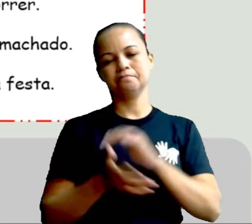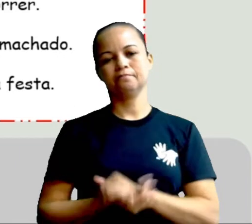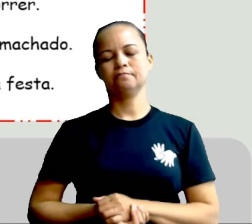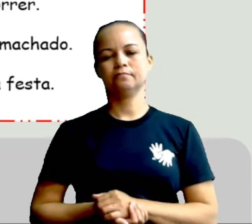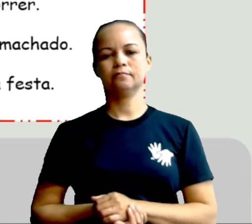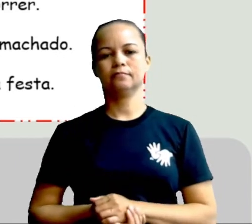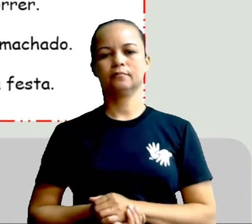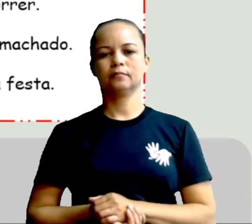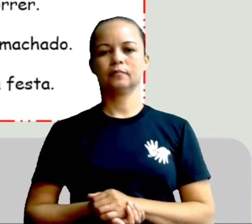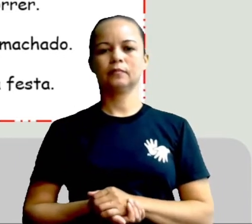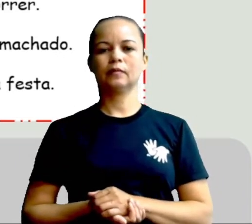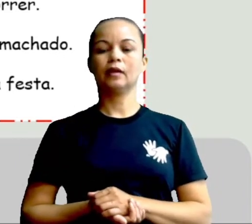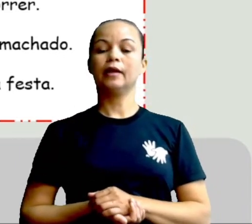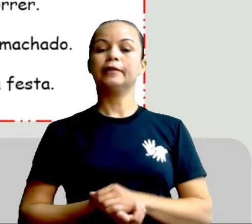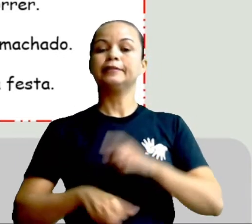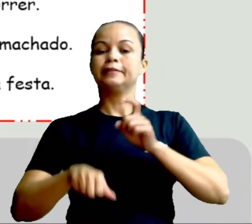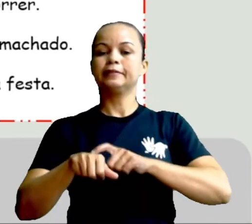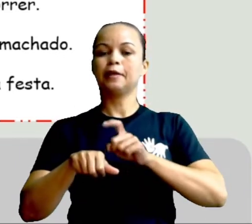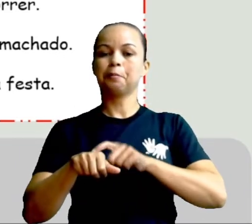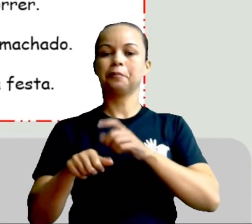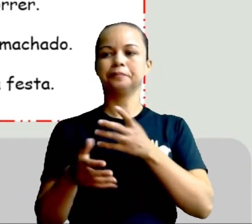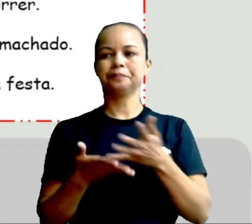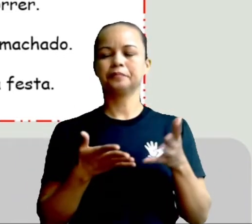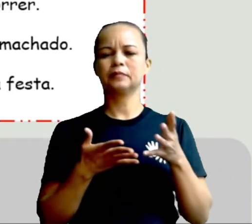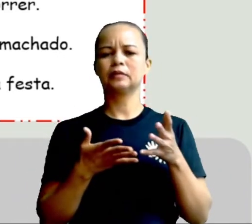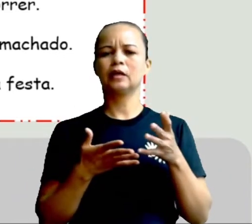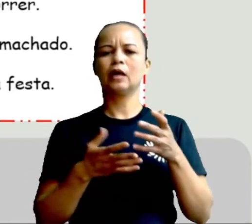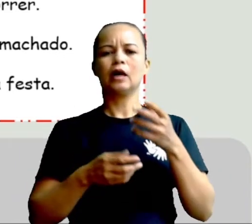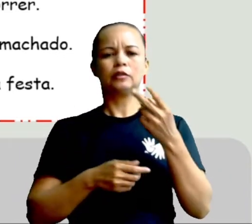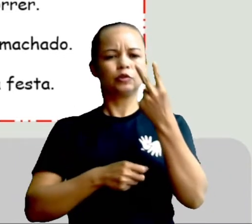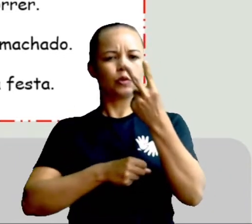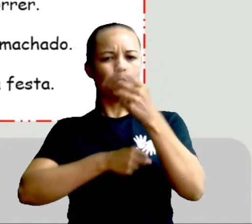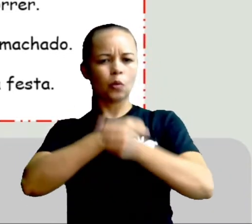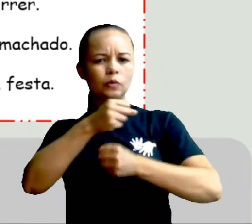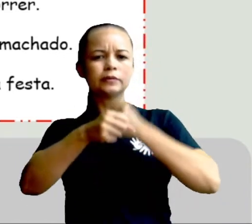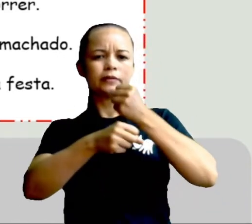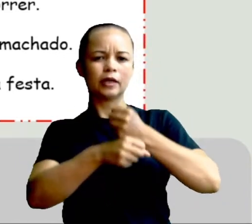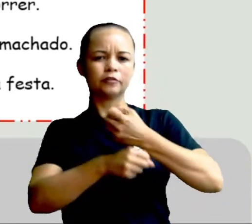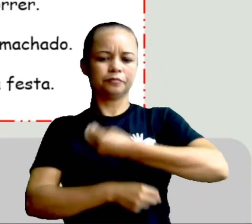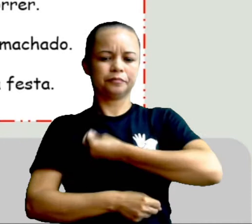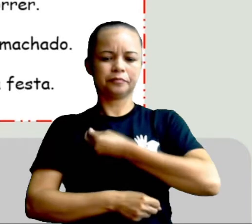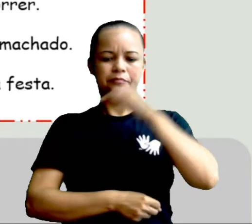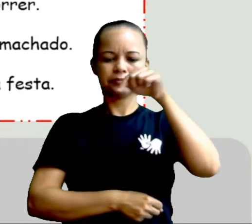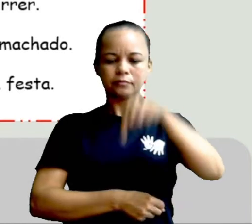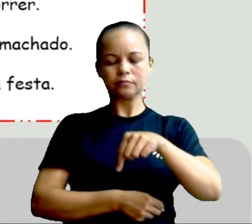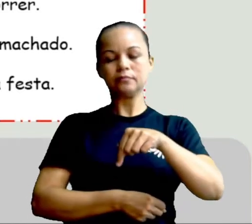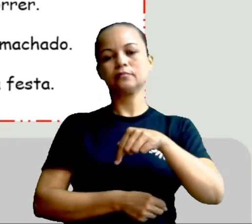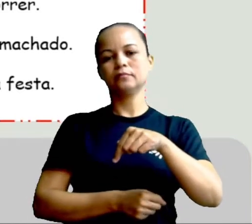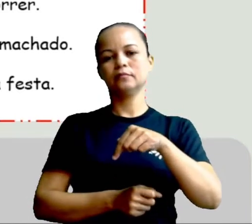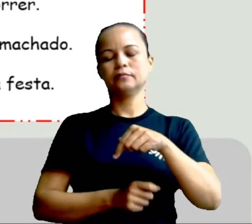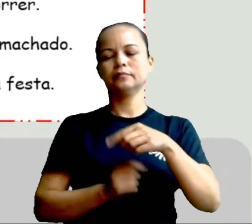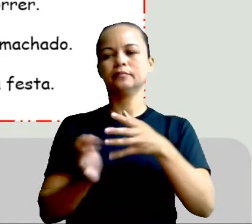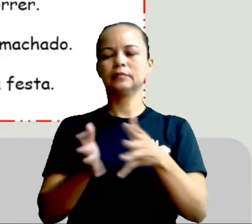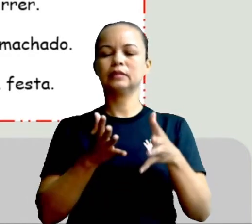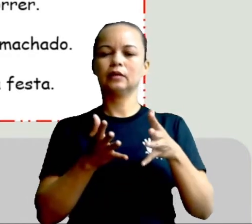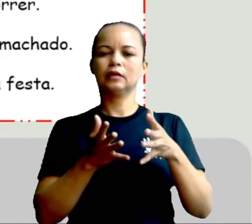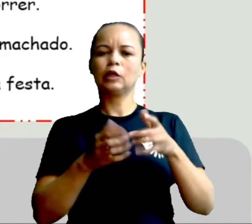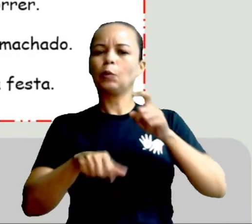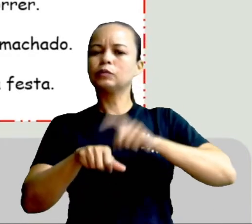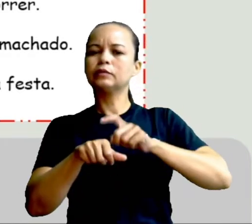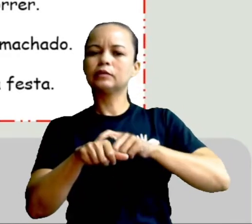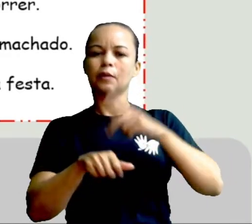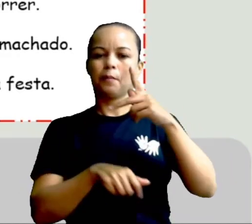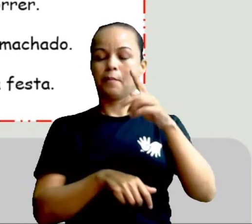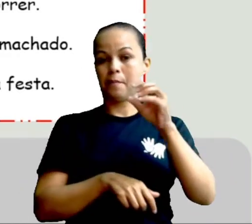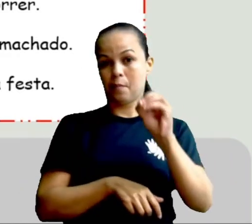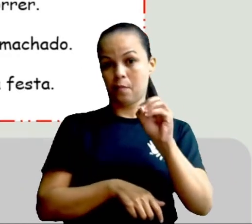fila. A de tempo. Por 2 anos ele viveu aqui. Então, ligando aí essas palavras aí, indicando